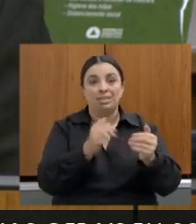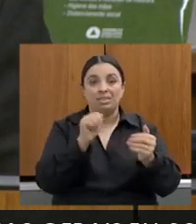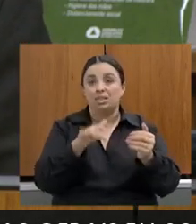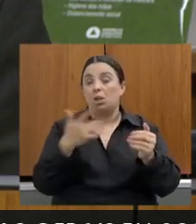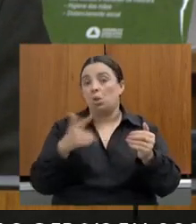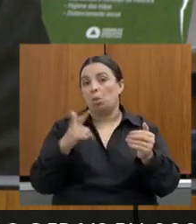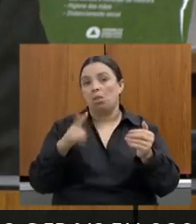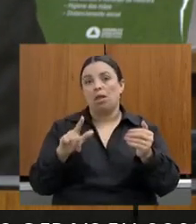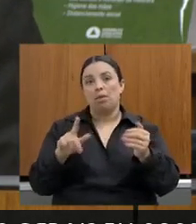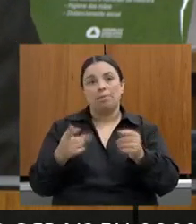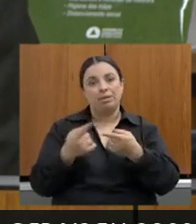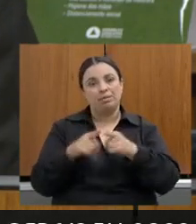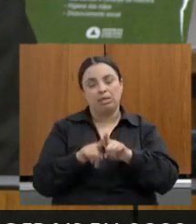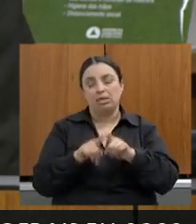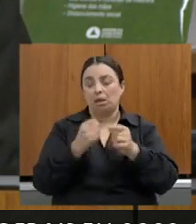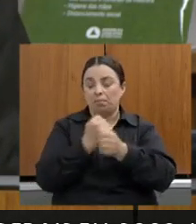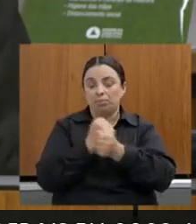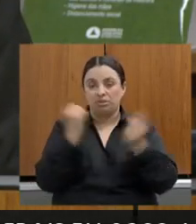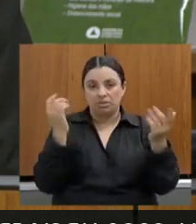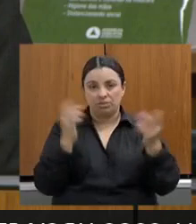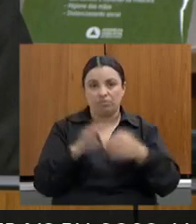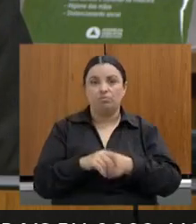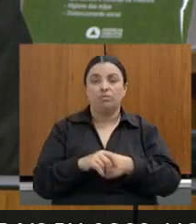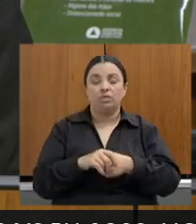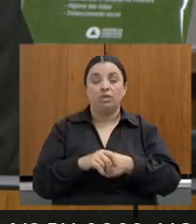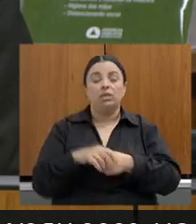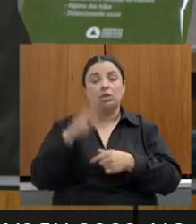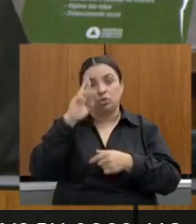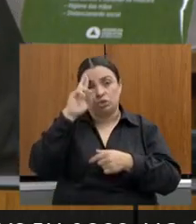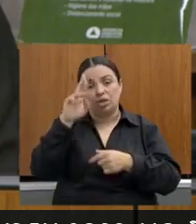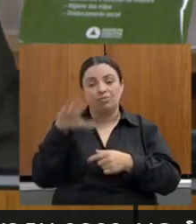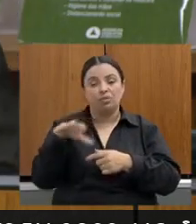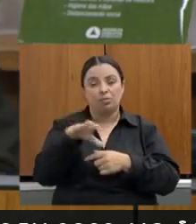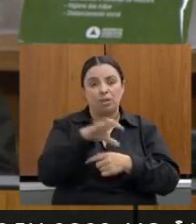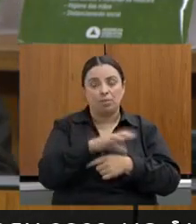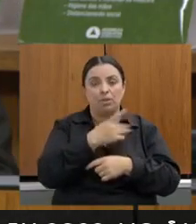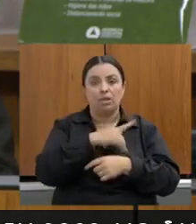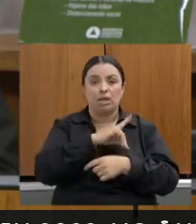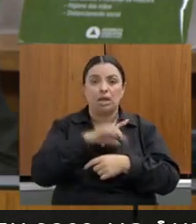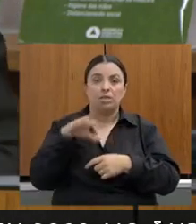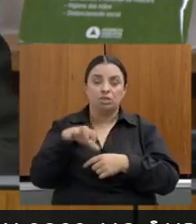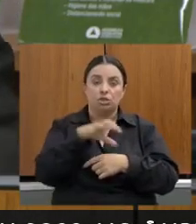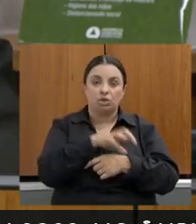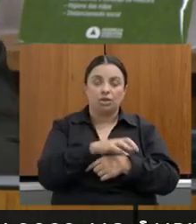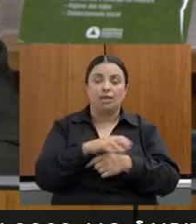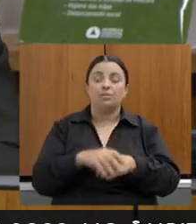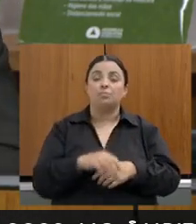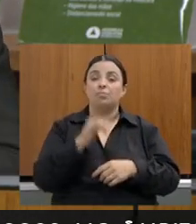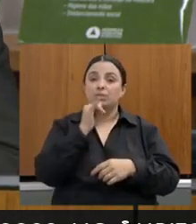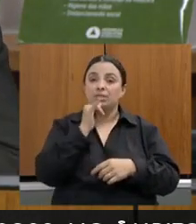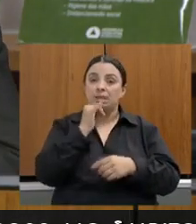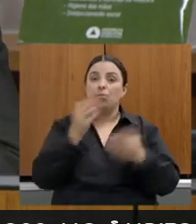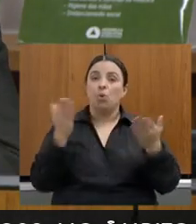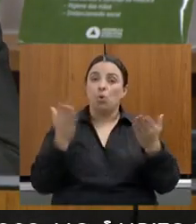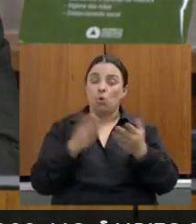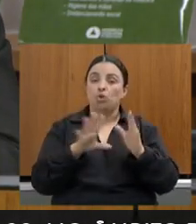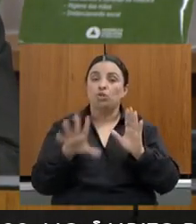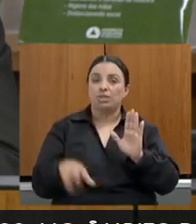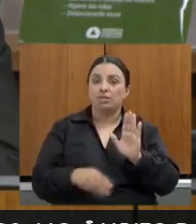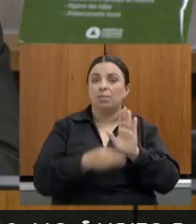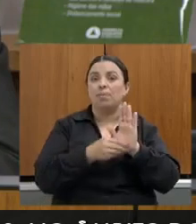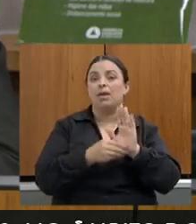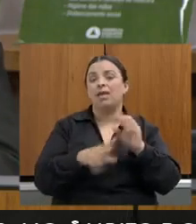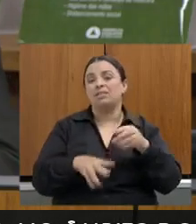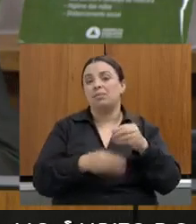colegas delegado-chefe departamento Delegados regionais nós temos as emendas parlamentares hoje em positivas